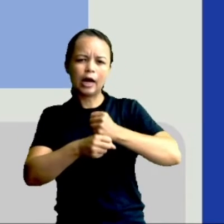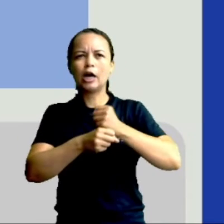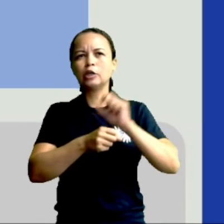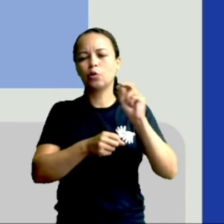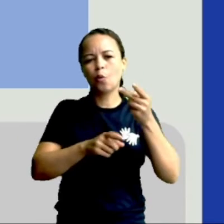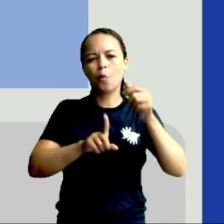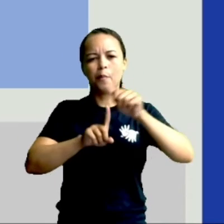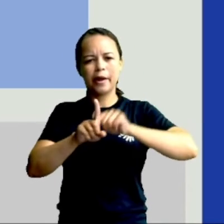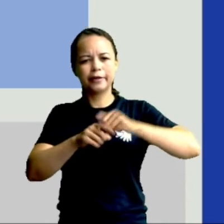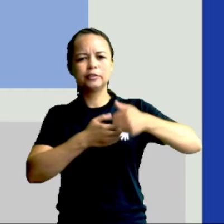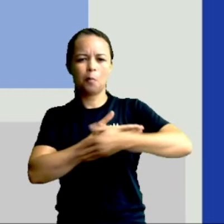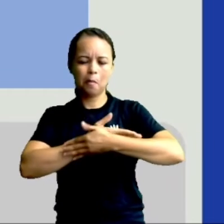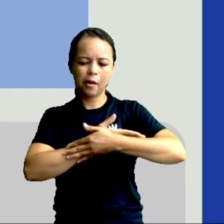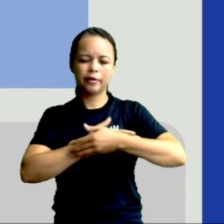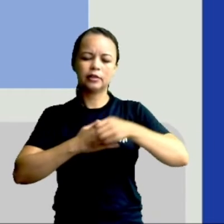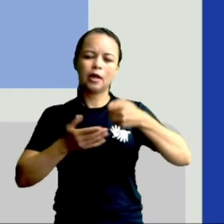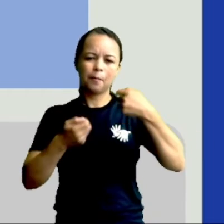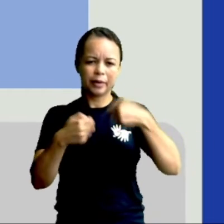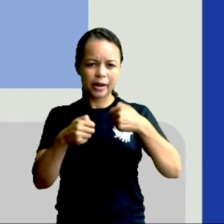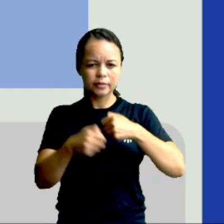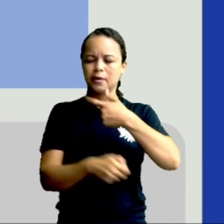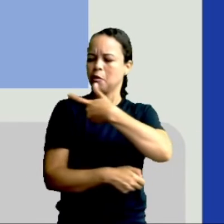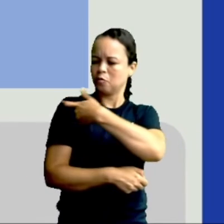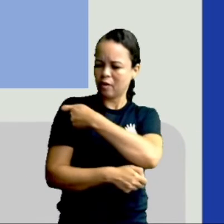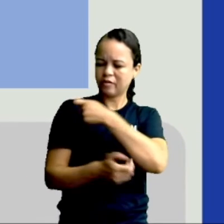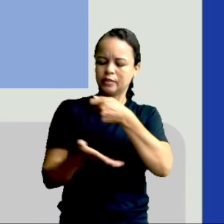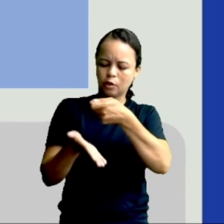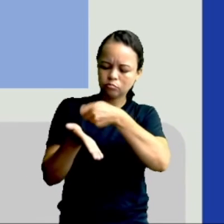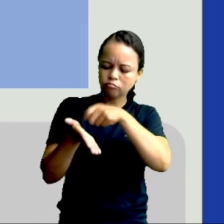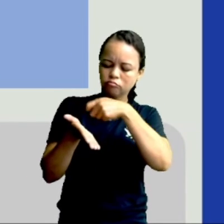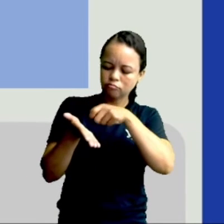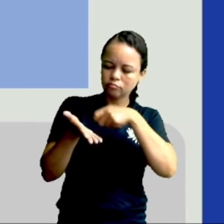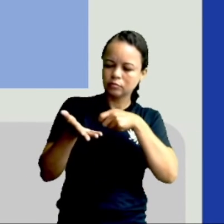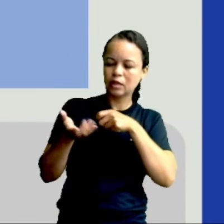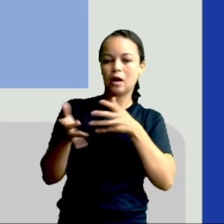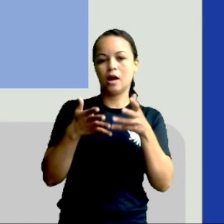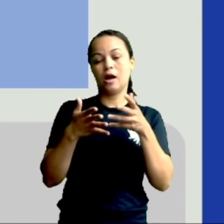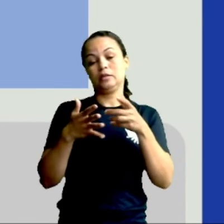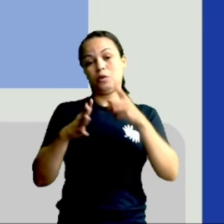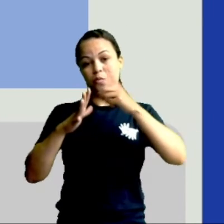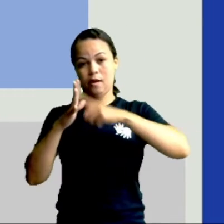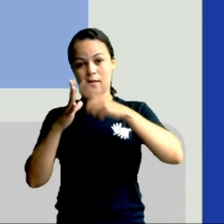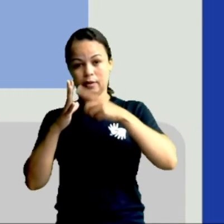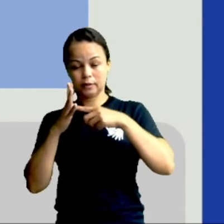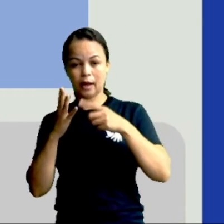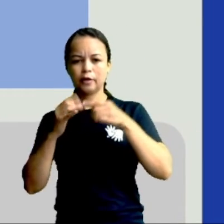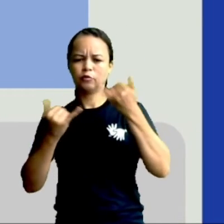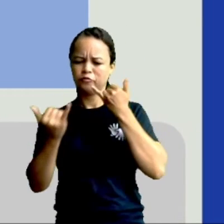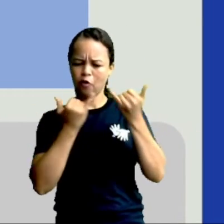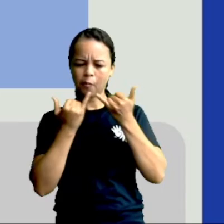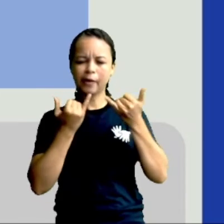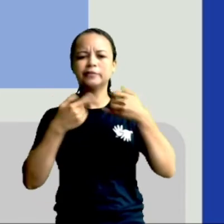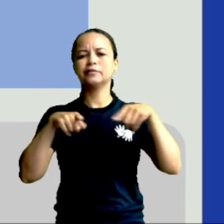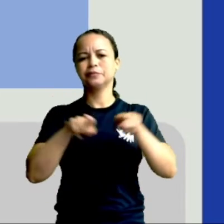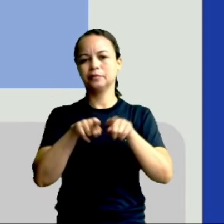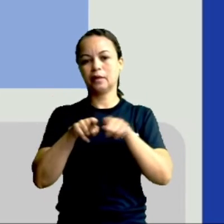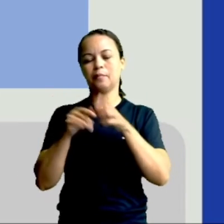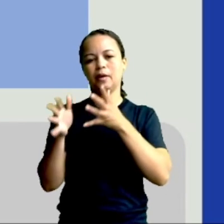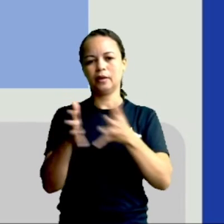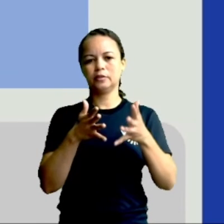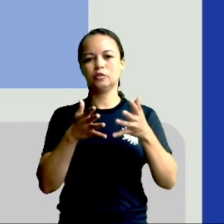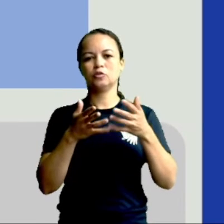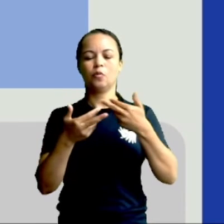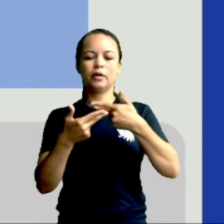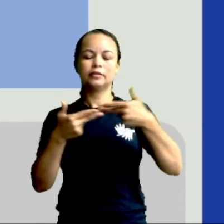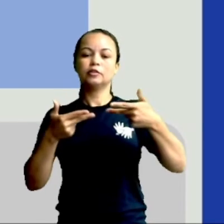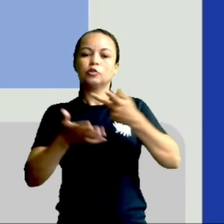mês, se for um bebezinho, que ele precisa tomar determinada vacina. Então, o calendário astronômico, ele traz informações sobre esses